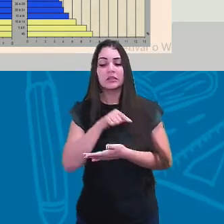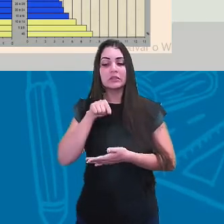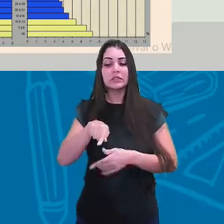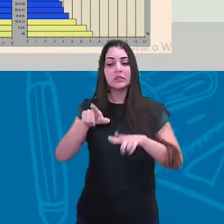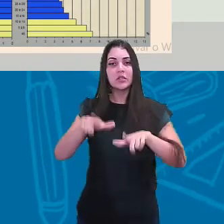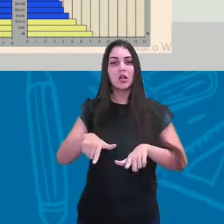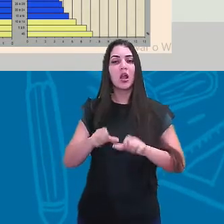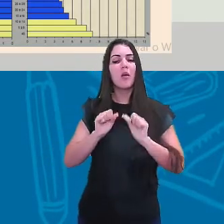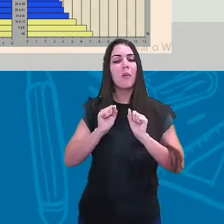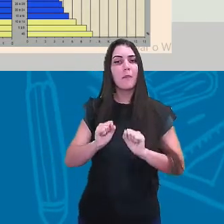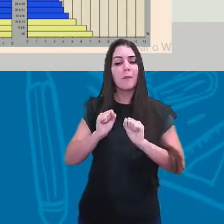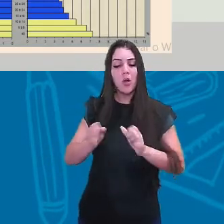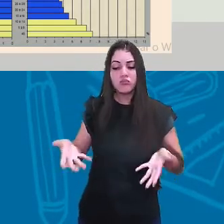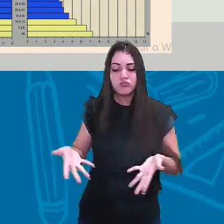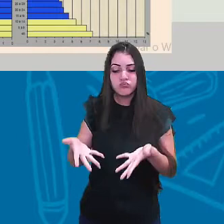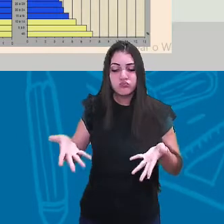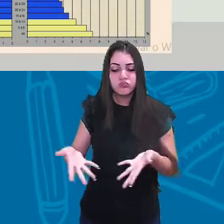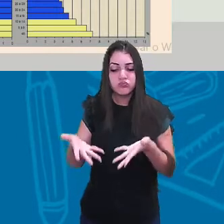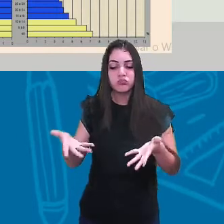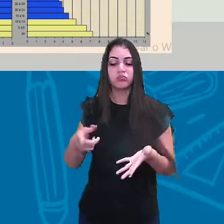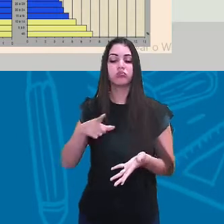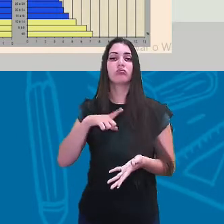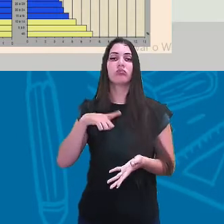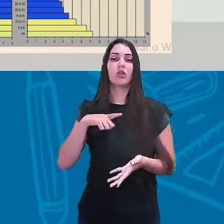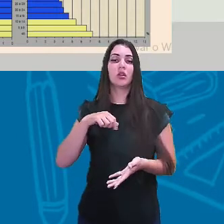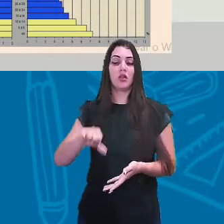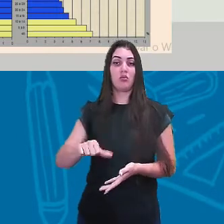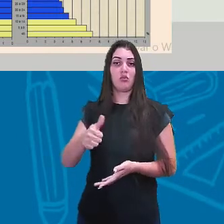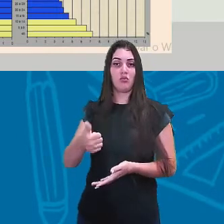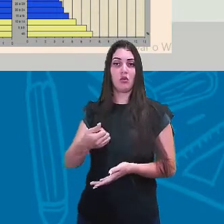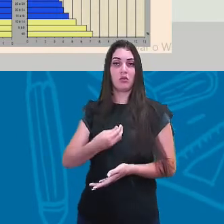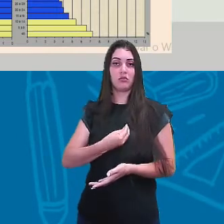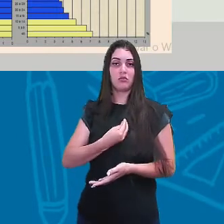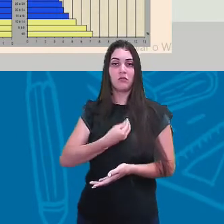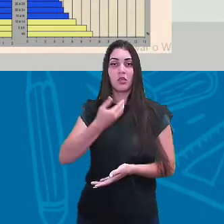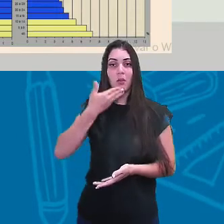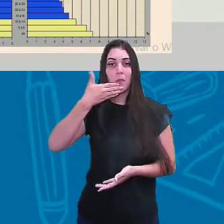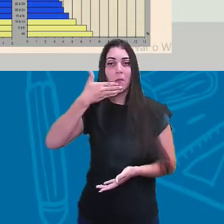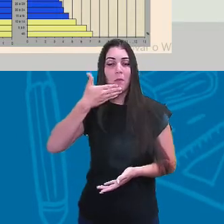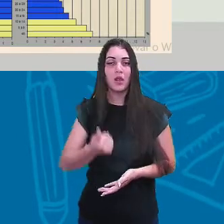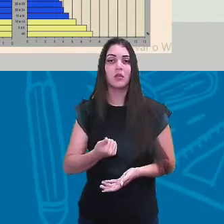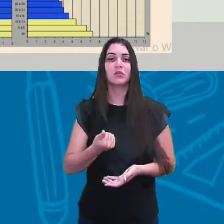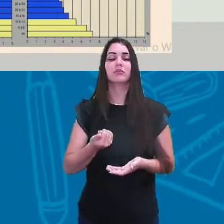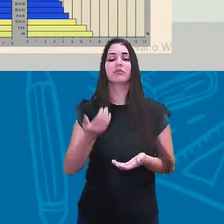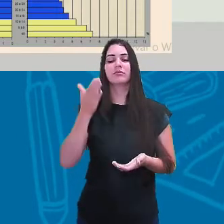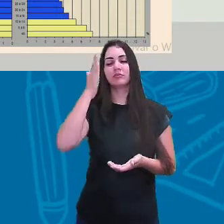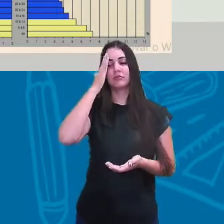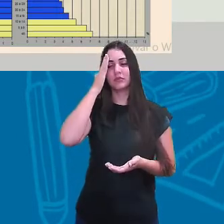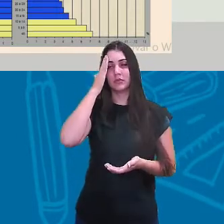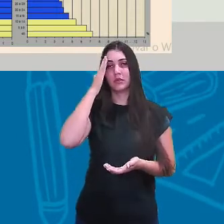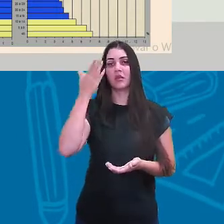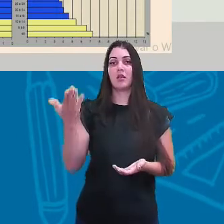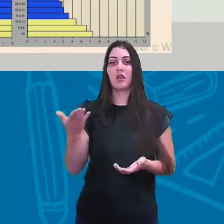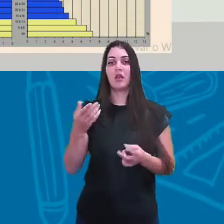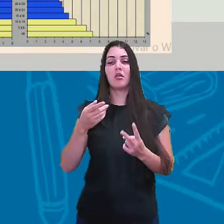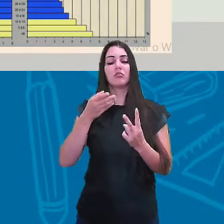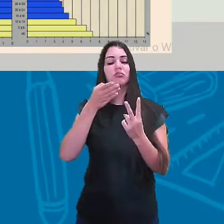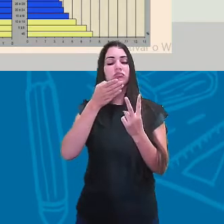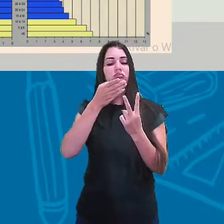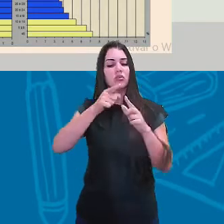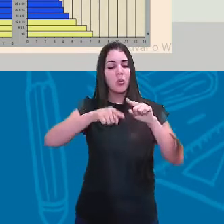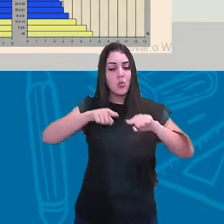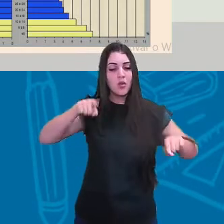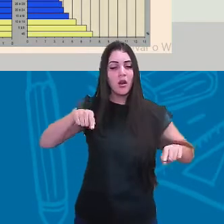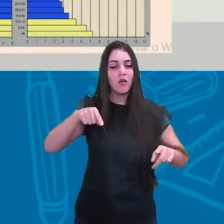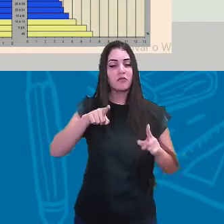gente pode investir mais para ter uma qualidade de vida melhor? Entendeu? Então, o gráfico da pirâmide etária, ela serve muito para